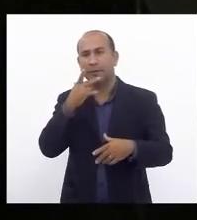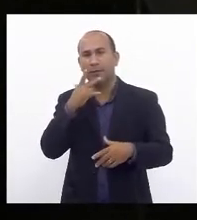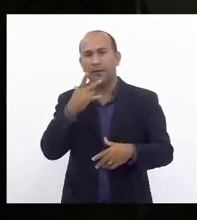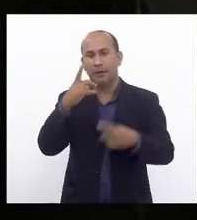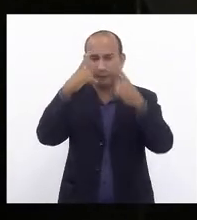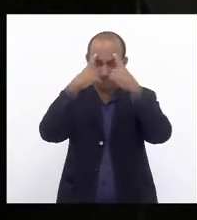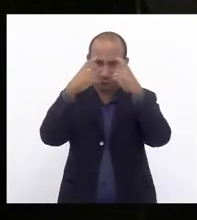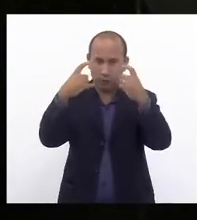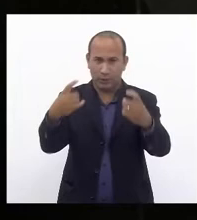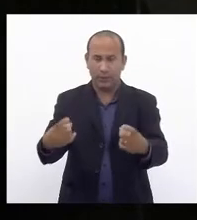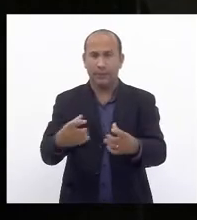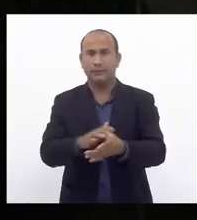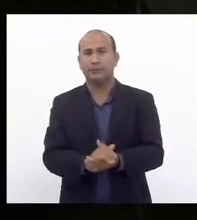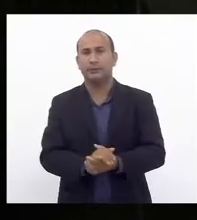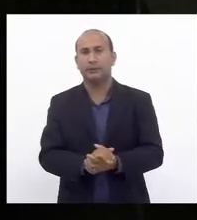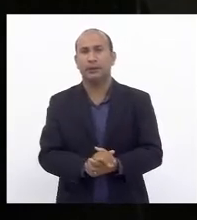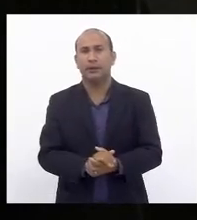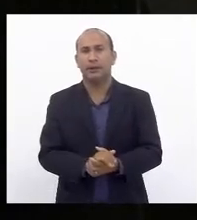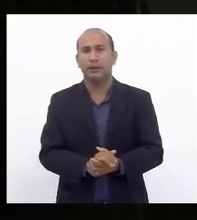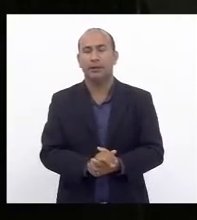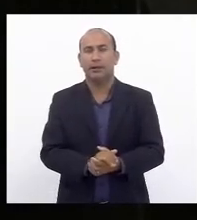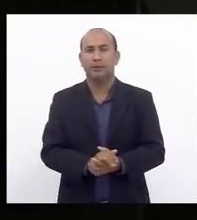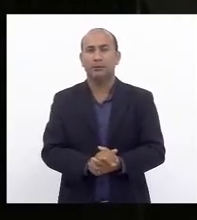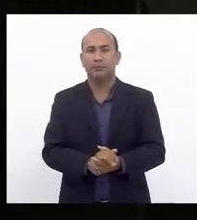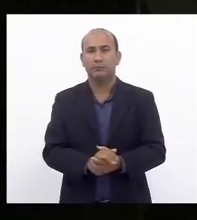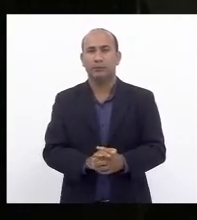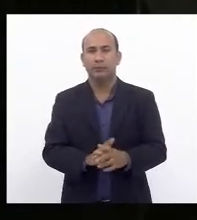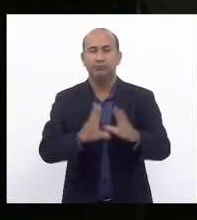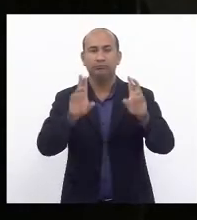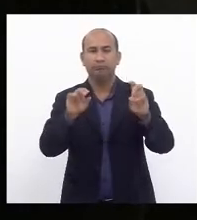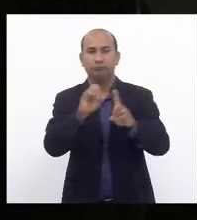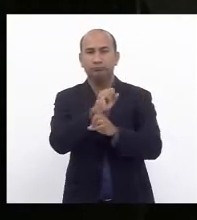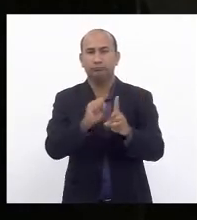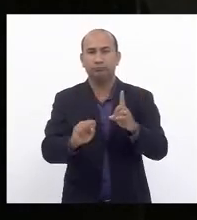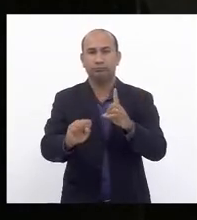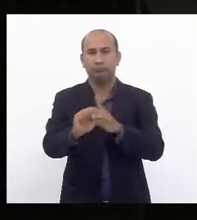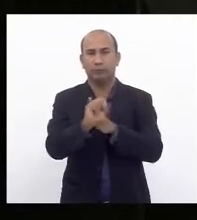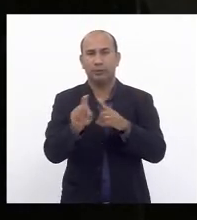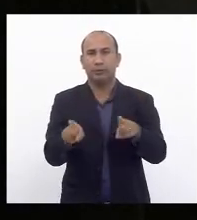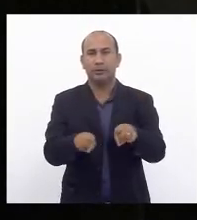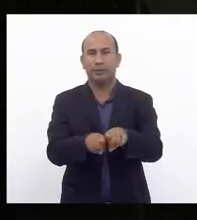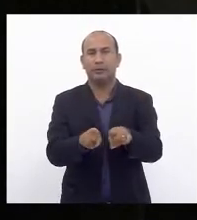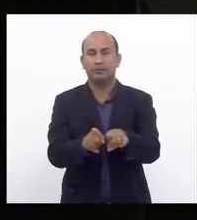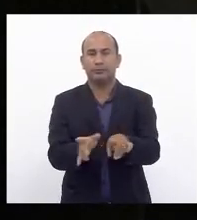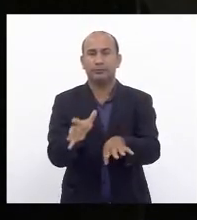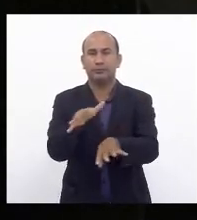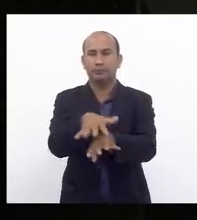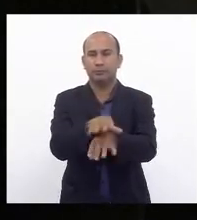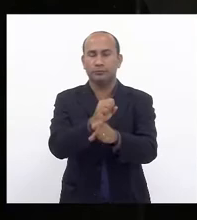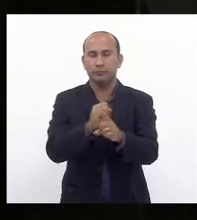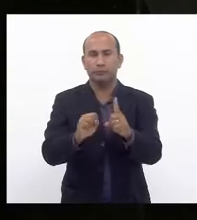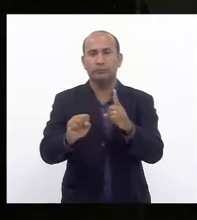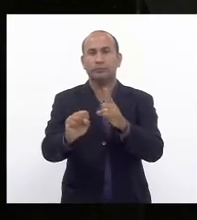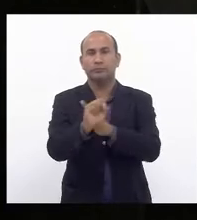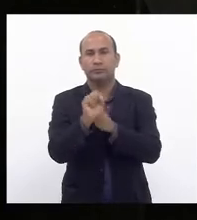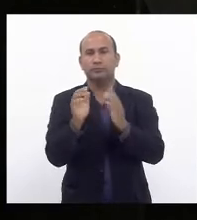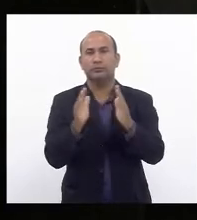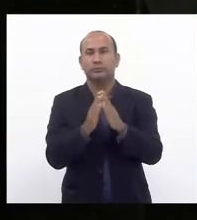à infraestrutura, ligadas às questões sociais e de inclusão social, de moradia, enfim. E